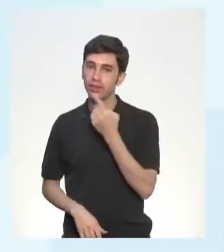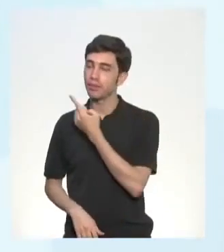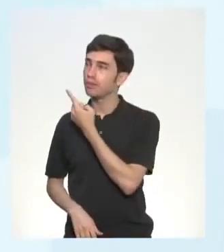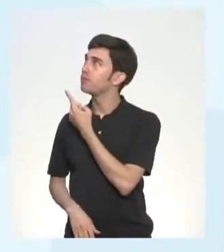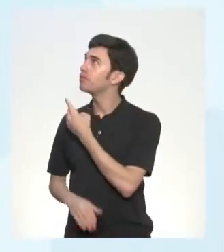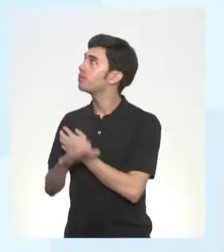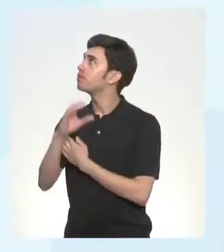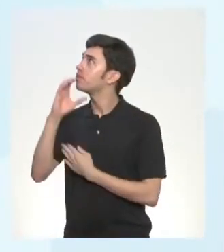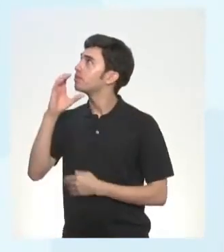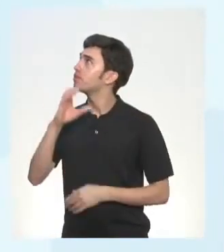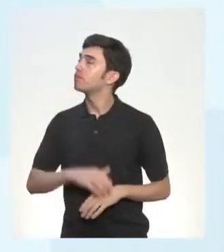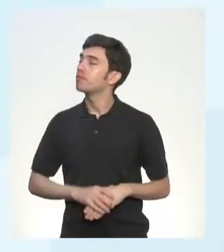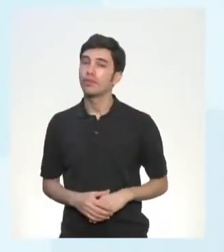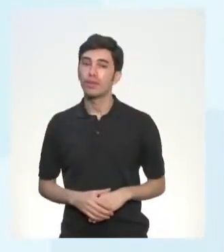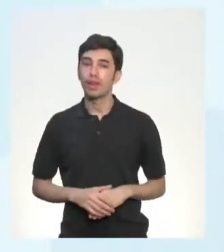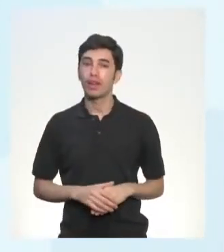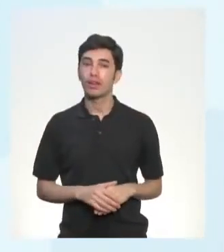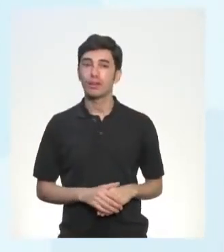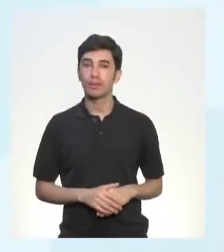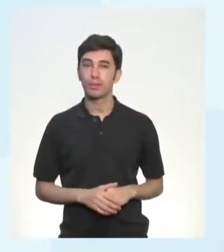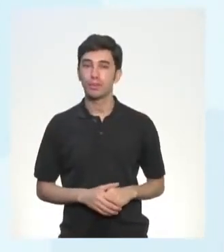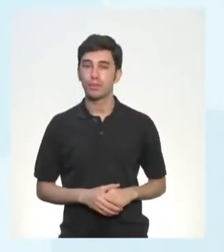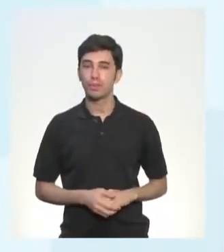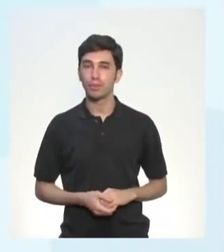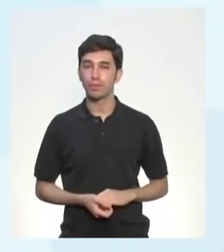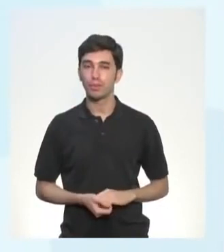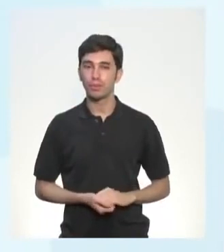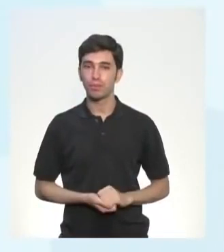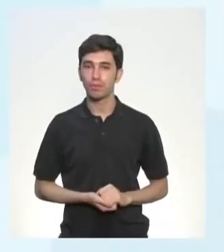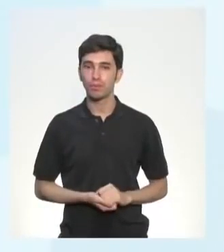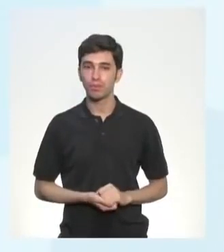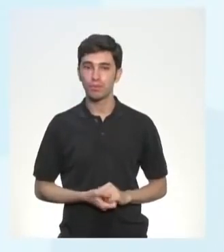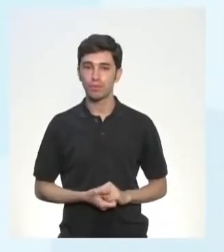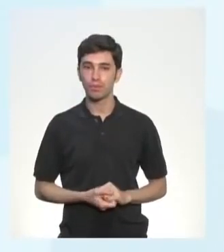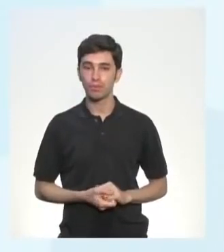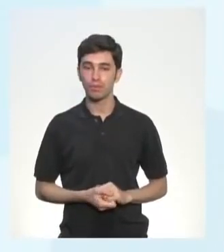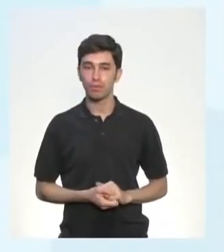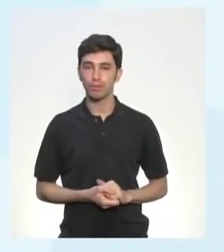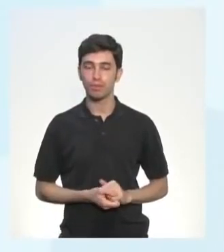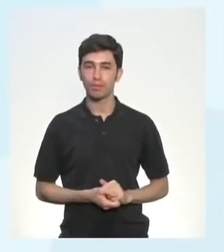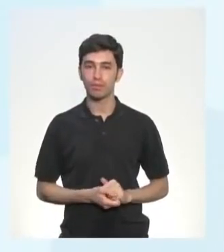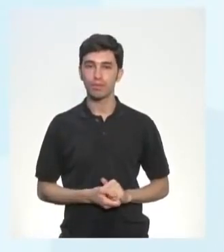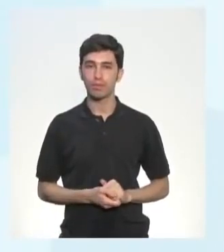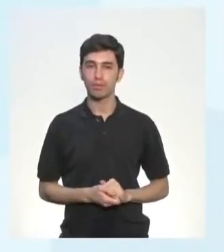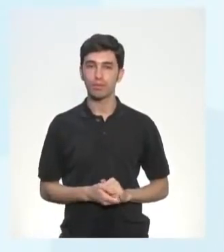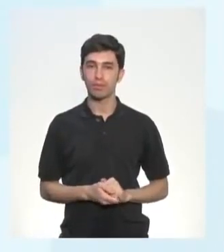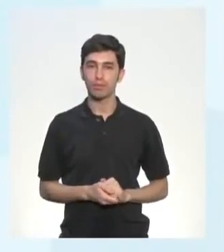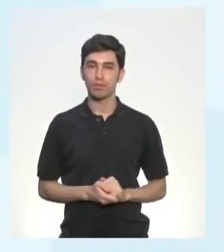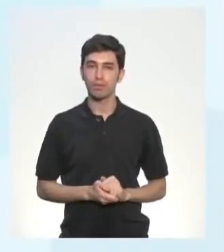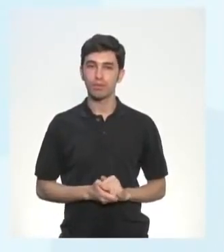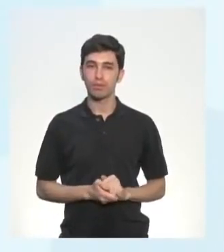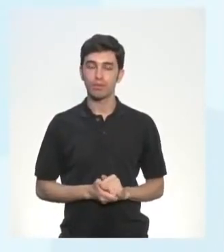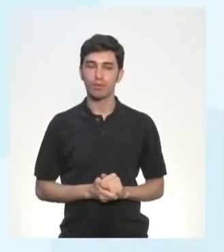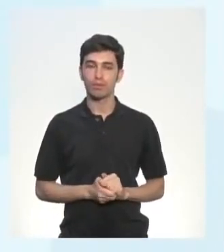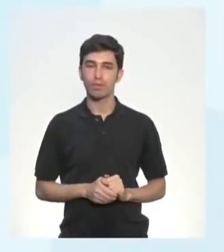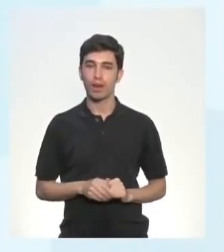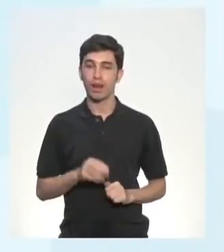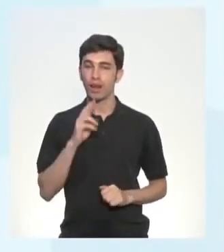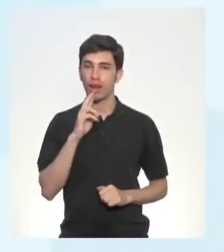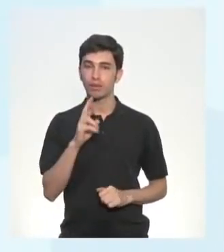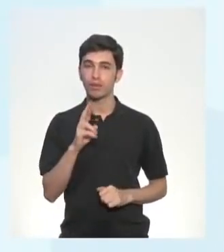C, analise as cartas e depois escreva em qual delas o autor acha que tem direito ao que está pedindo. Vamos